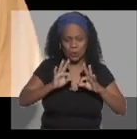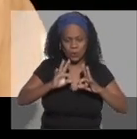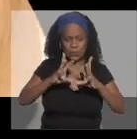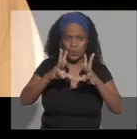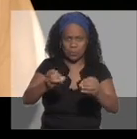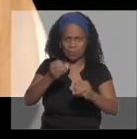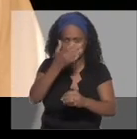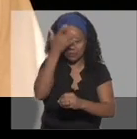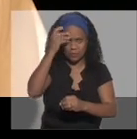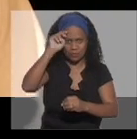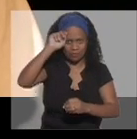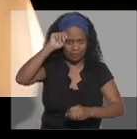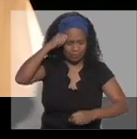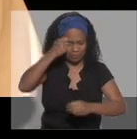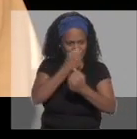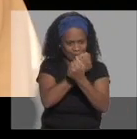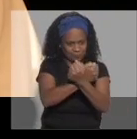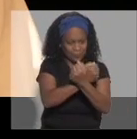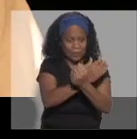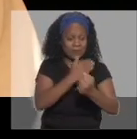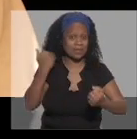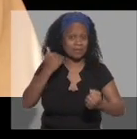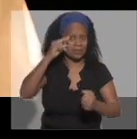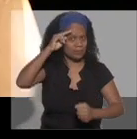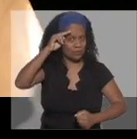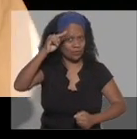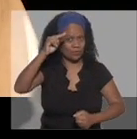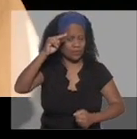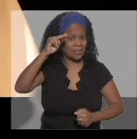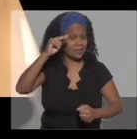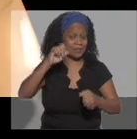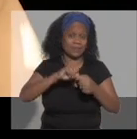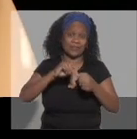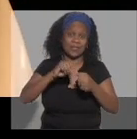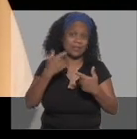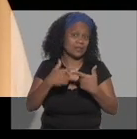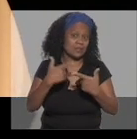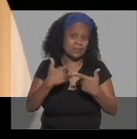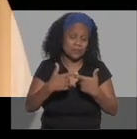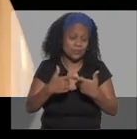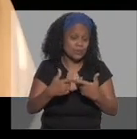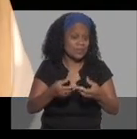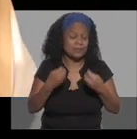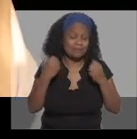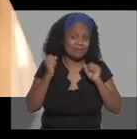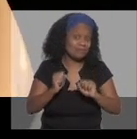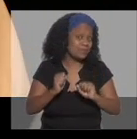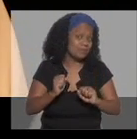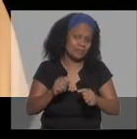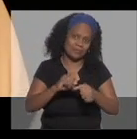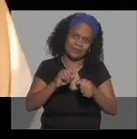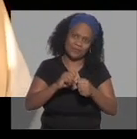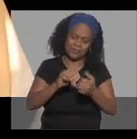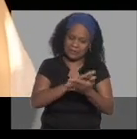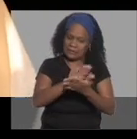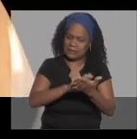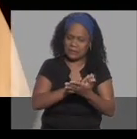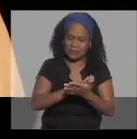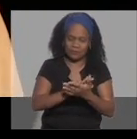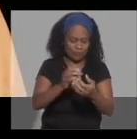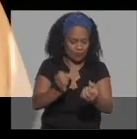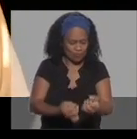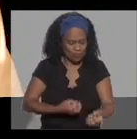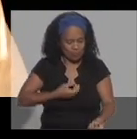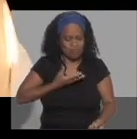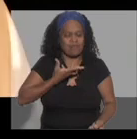que todo escravo que matasse é o senhor estava fazendo em legítima defesa foi um jornalista foi um